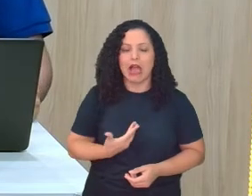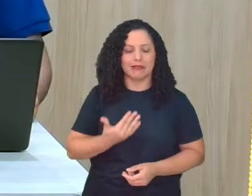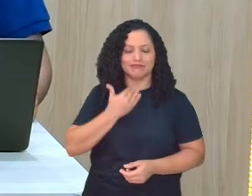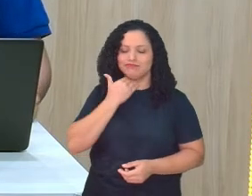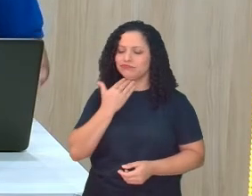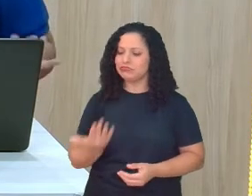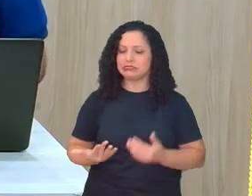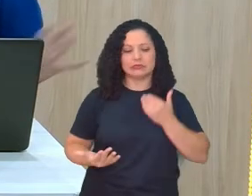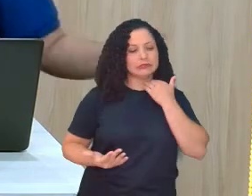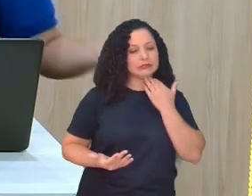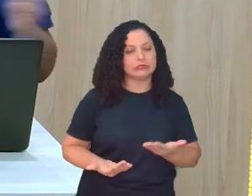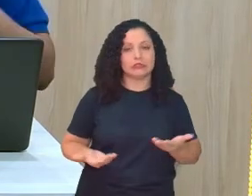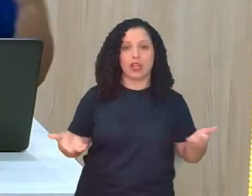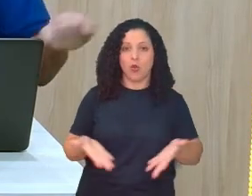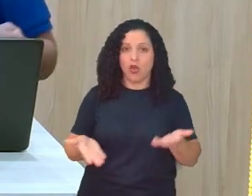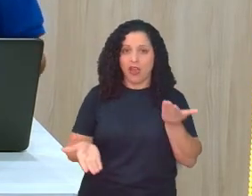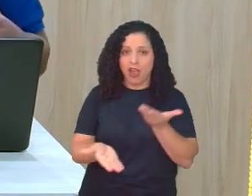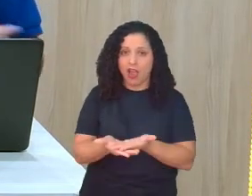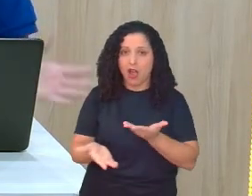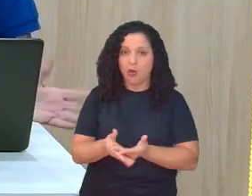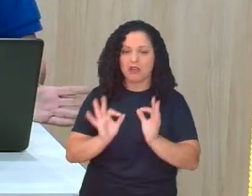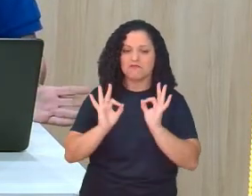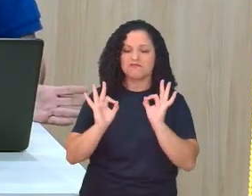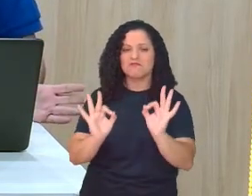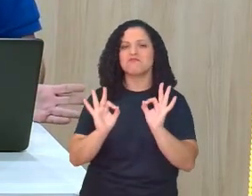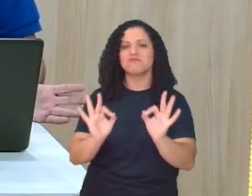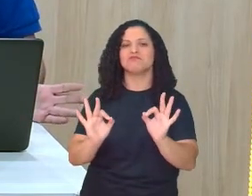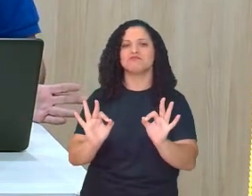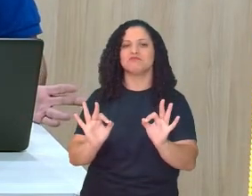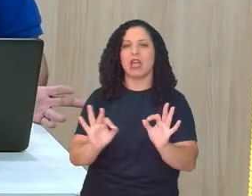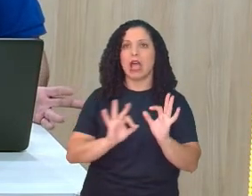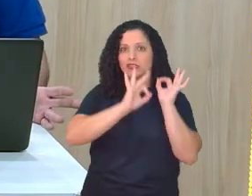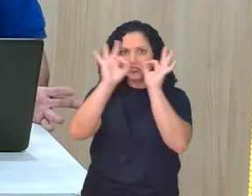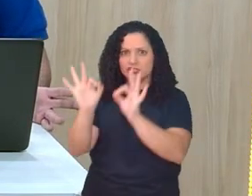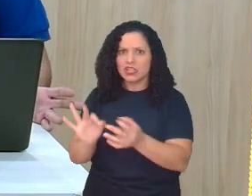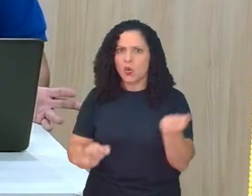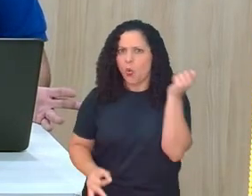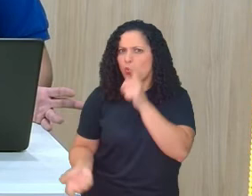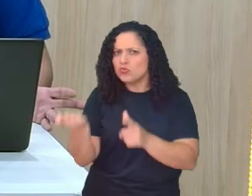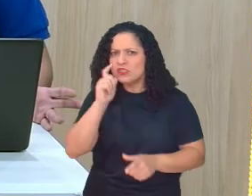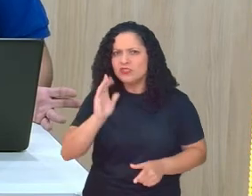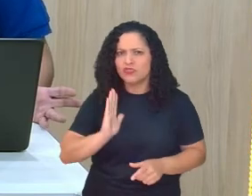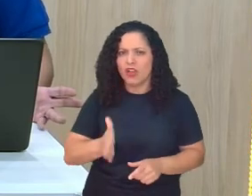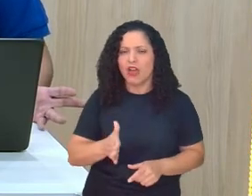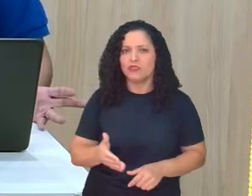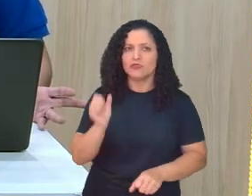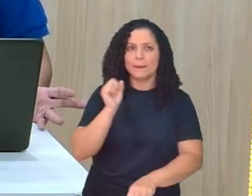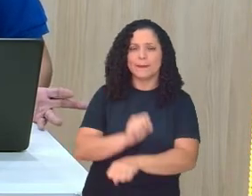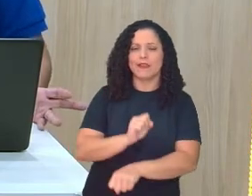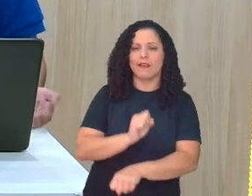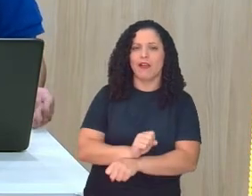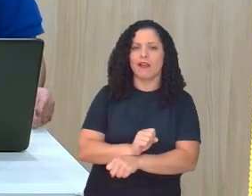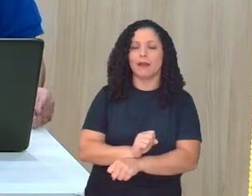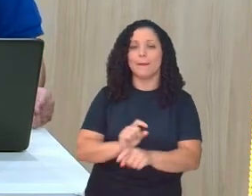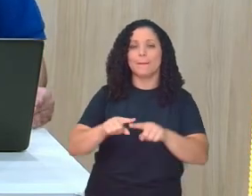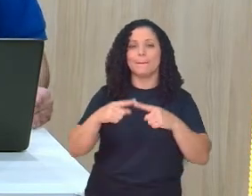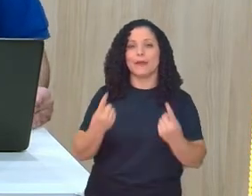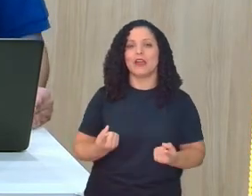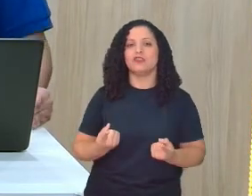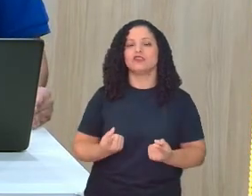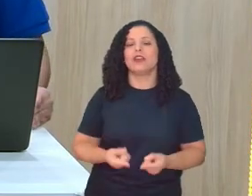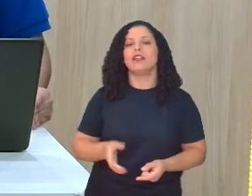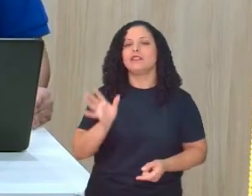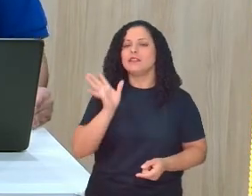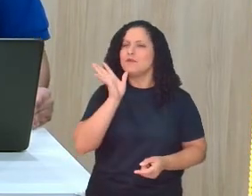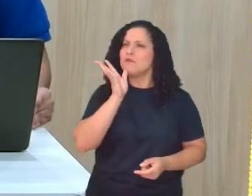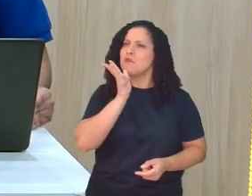Assistir essa aula agora, vou estar fera aqui. E não. A gente fica sempre esperando uma linha de chegada, quando, na verdade, a vida